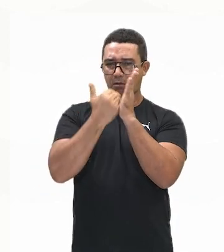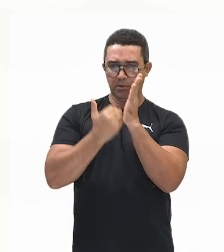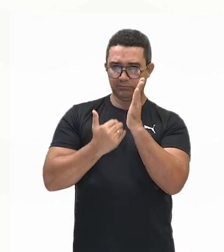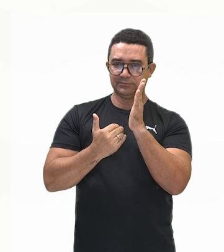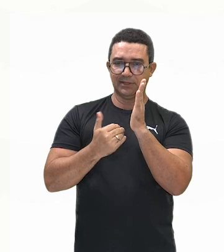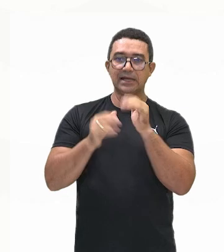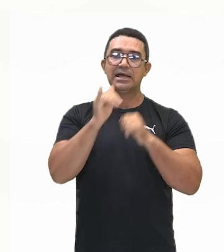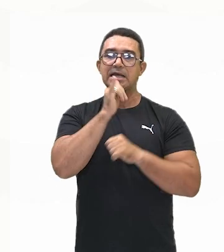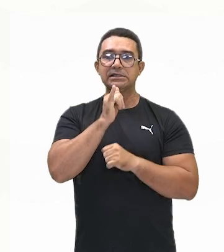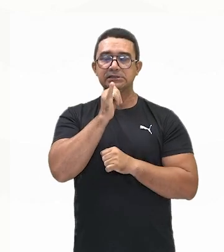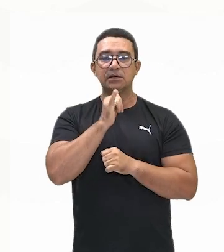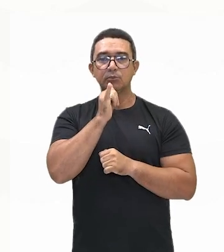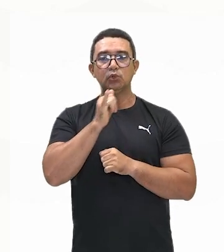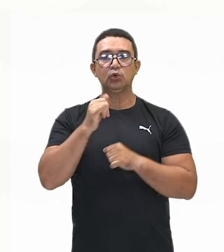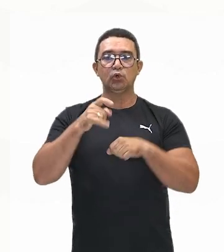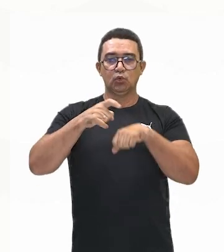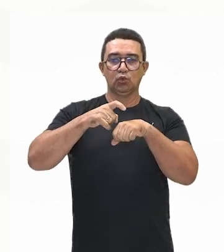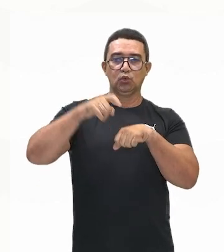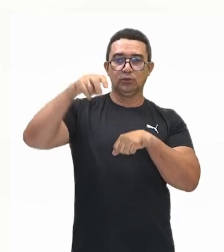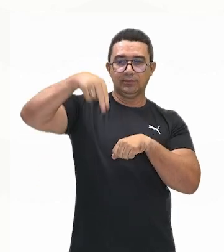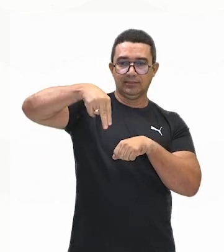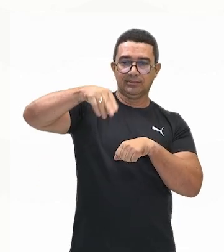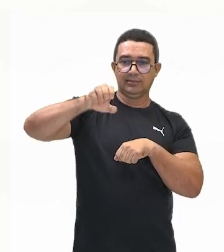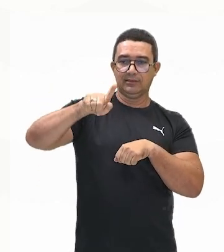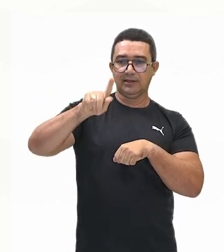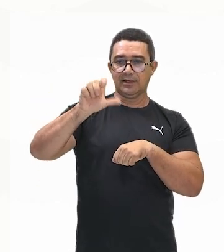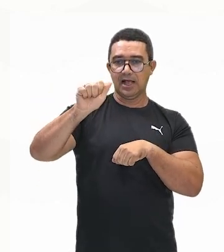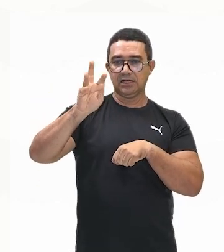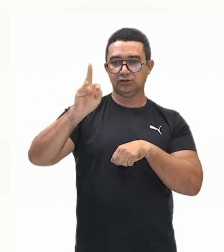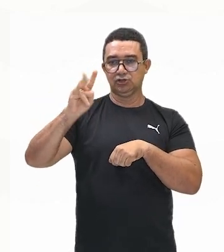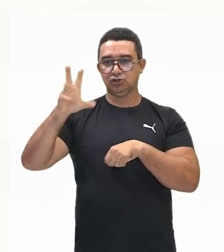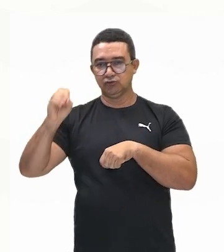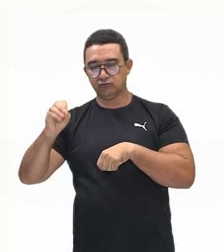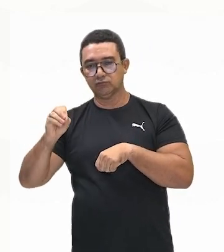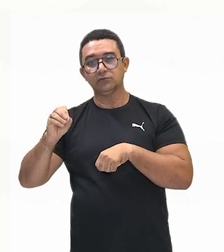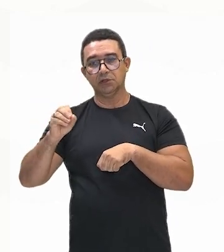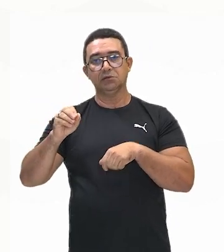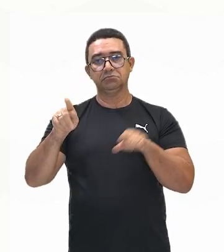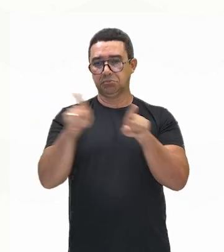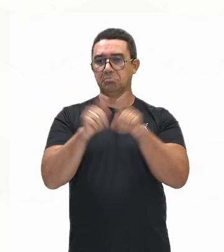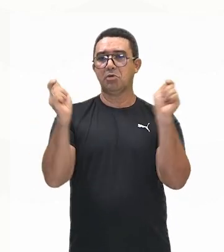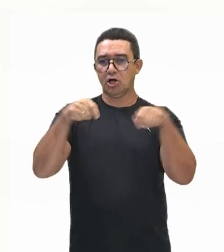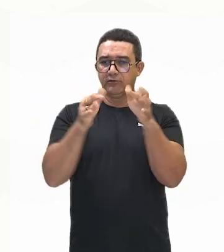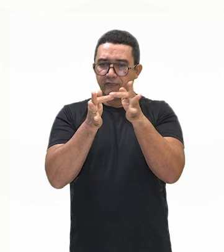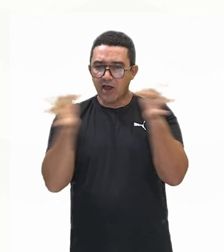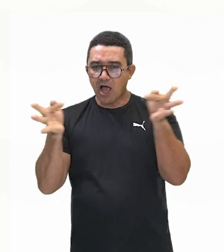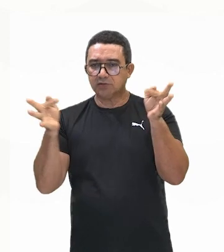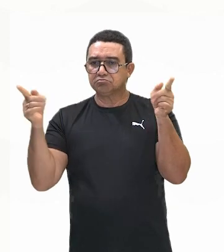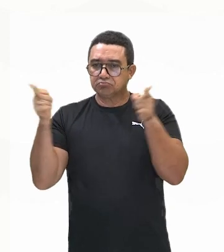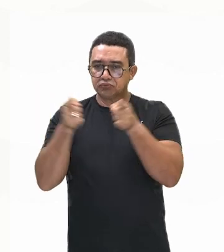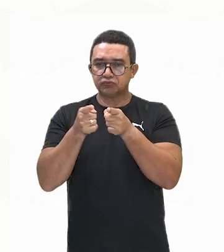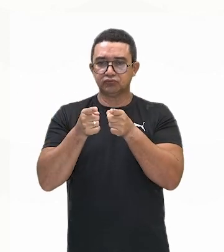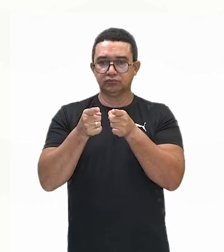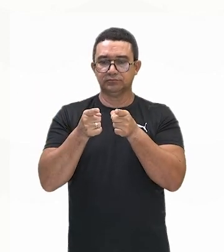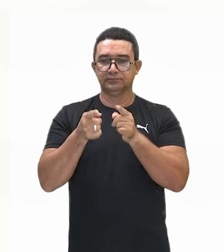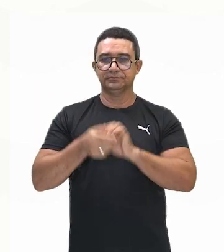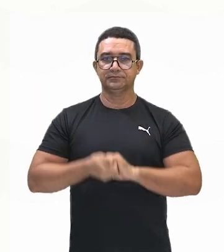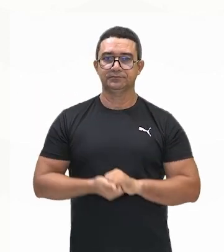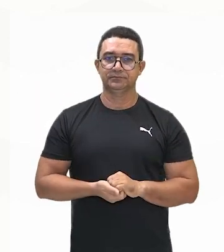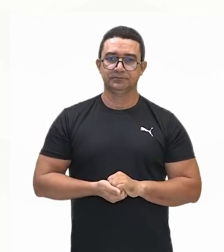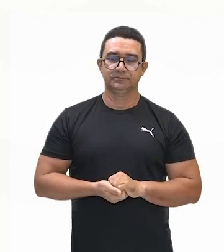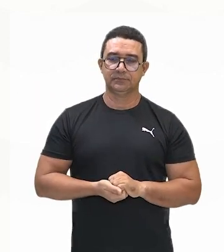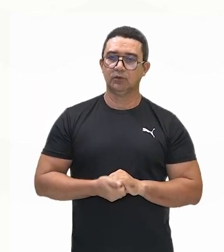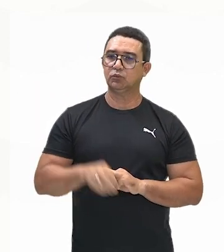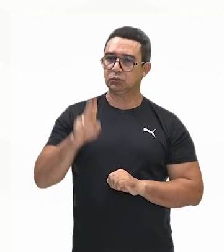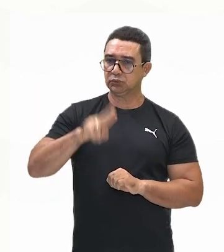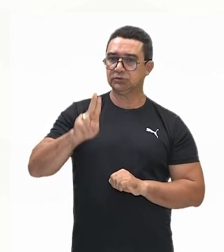negativa, muitas situações em que eu utilizo aí a forma abreviada, tá? Forma negativa, ela utiliza-se